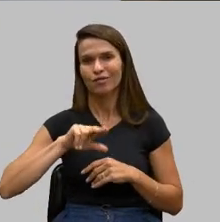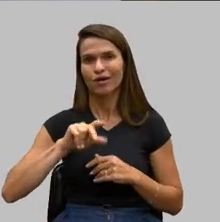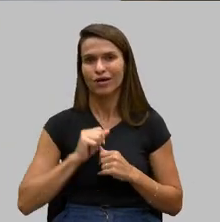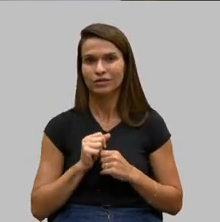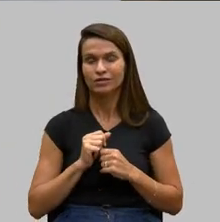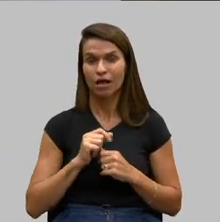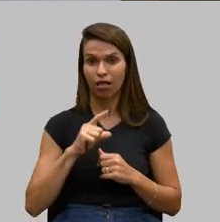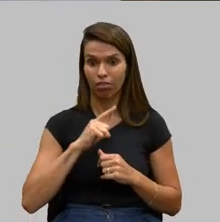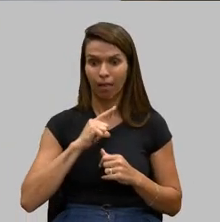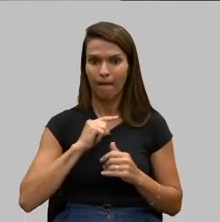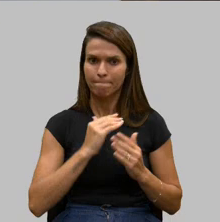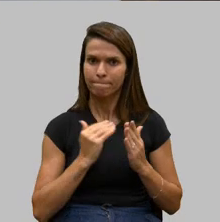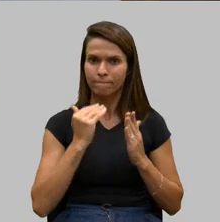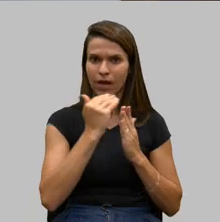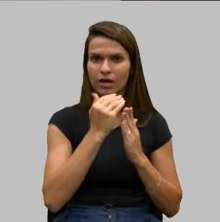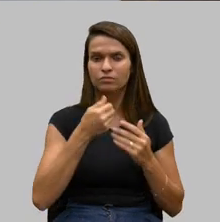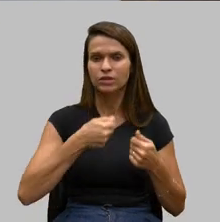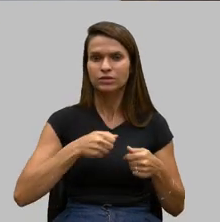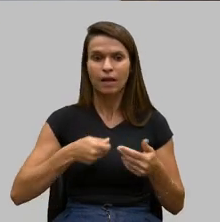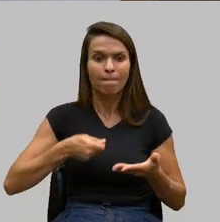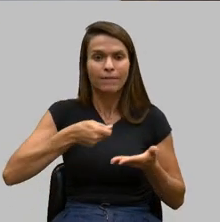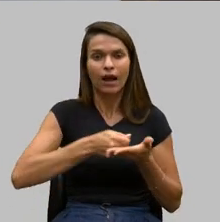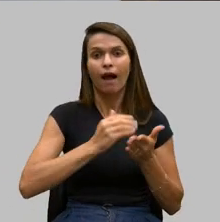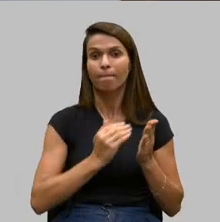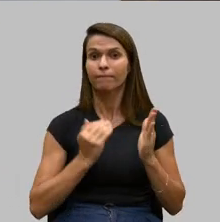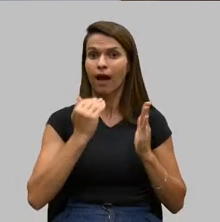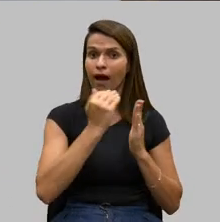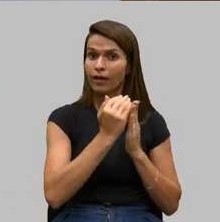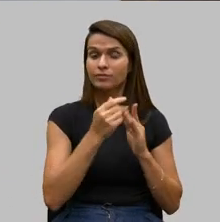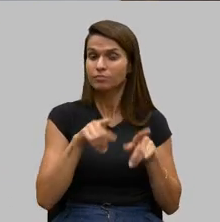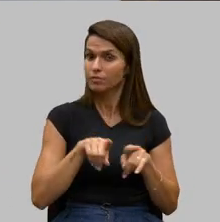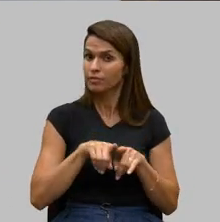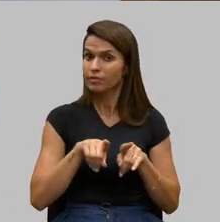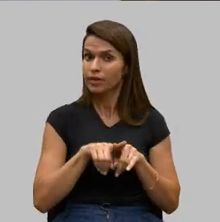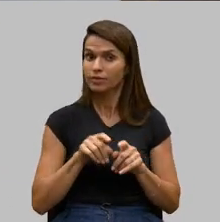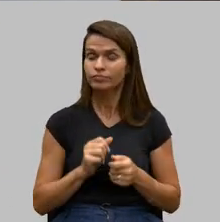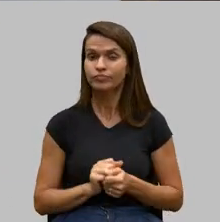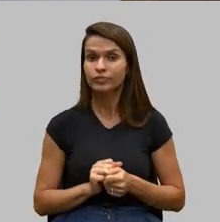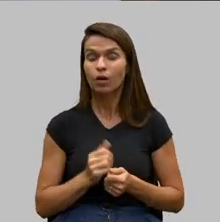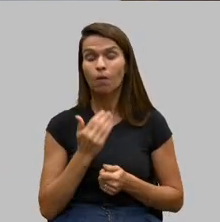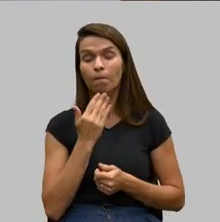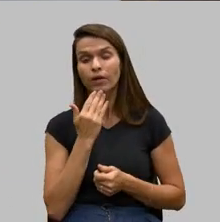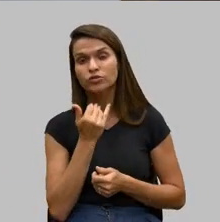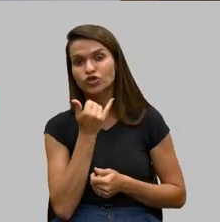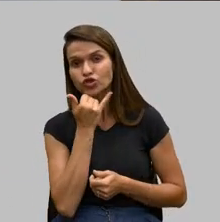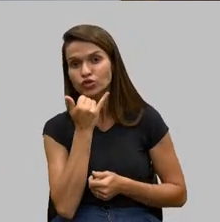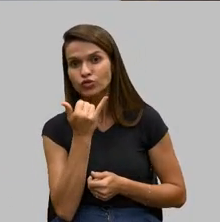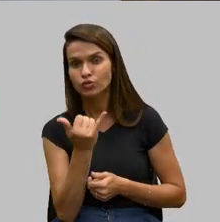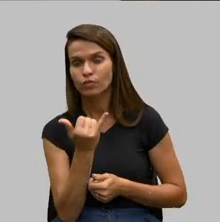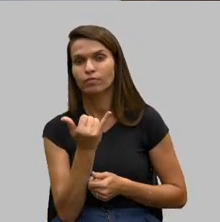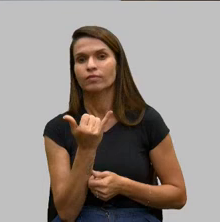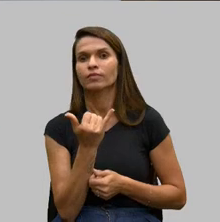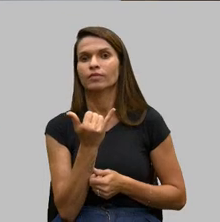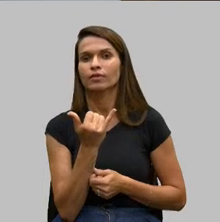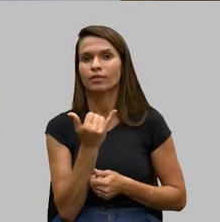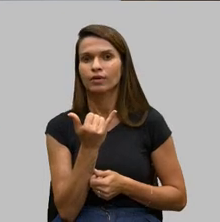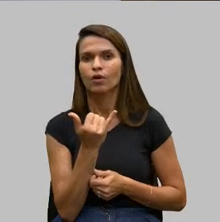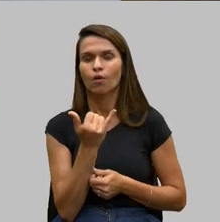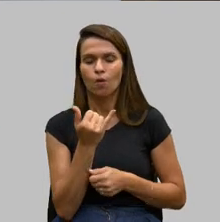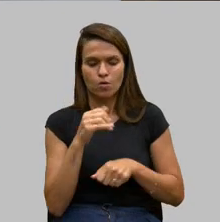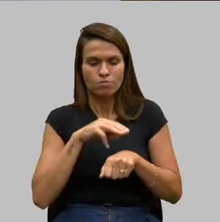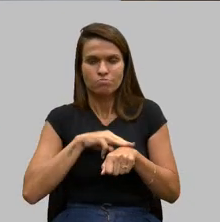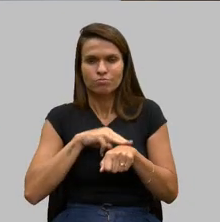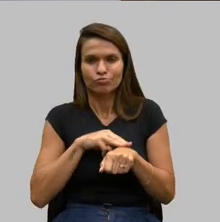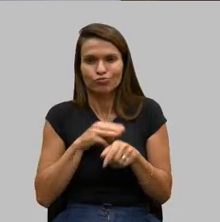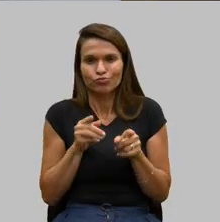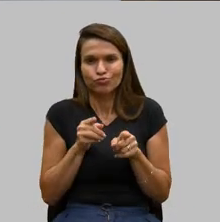pagar mais né então eu eu peço desculpas mesmo o tempo meu é muito curto eu acho